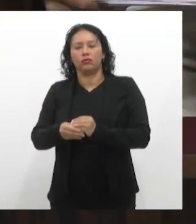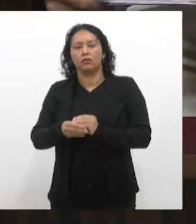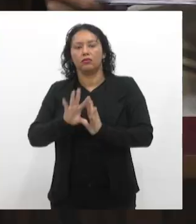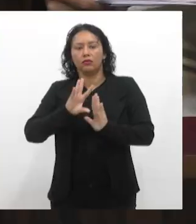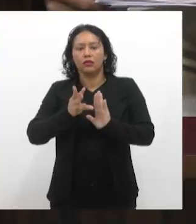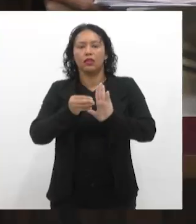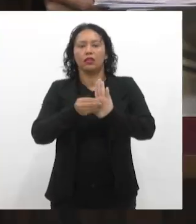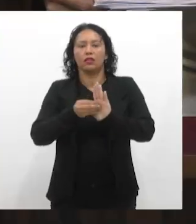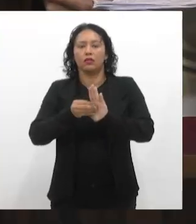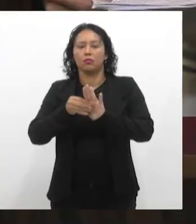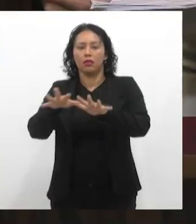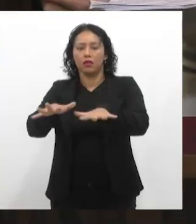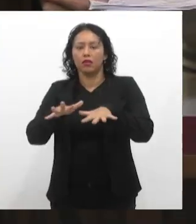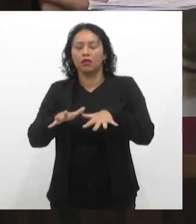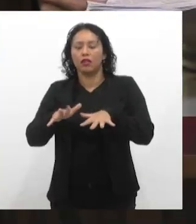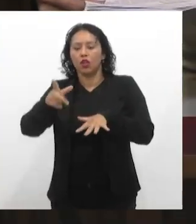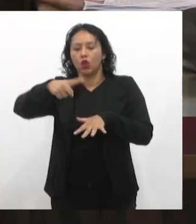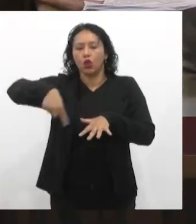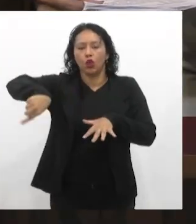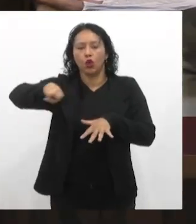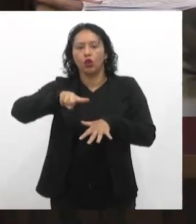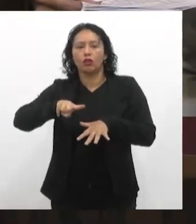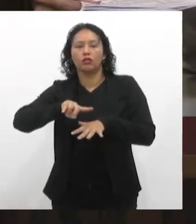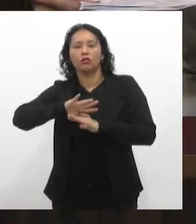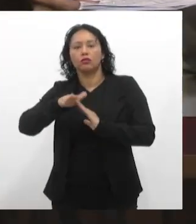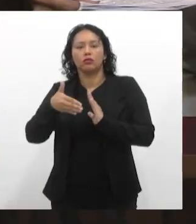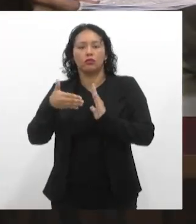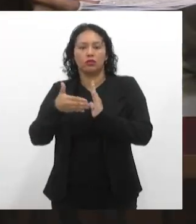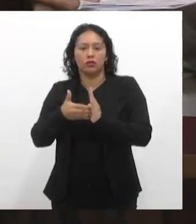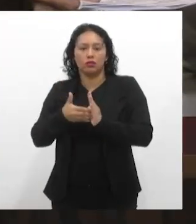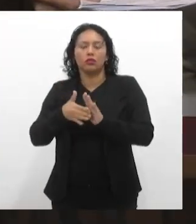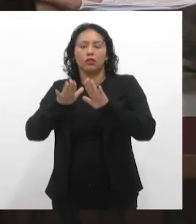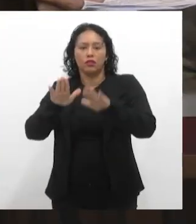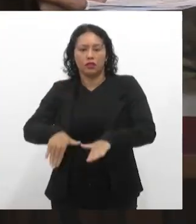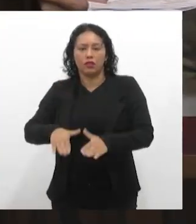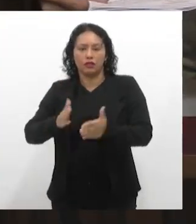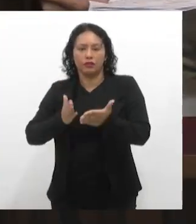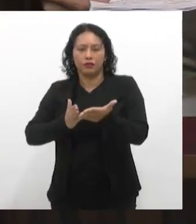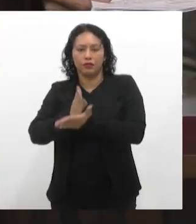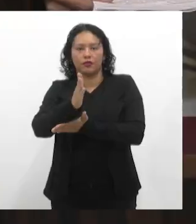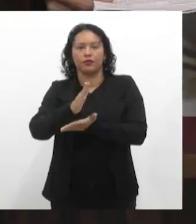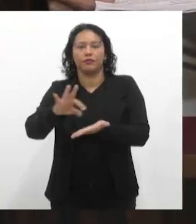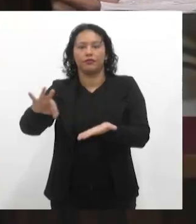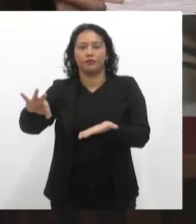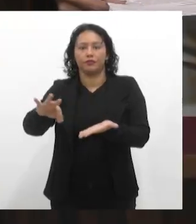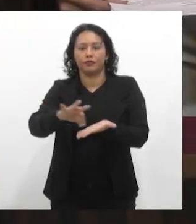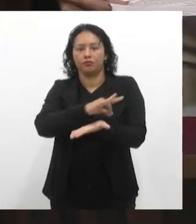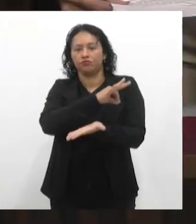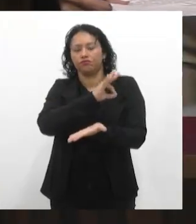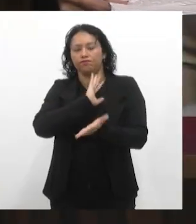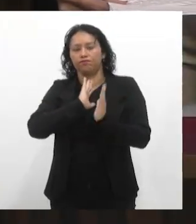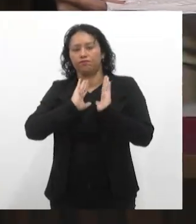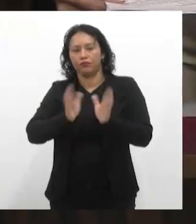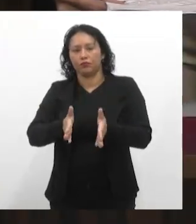de plenário. Os senhores que aprovam, permaneçam como estão. Aprovado, salvo